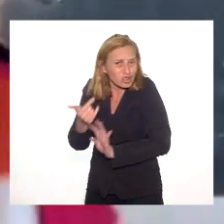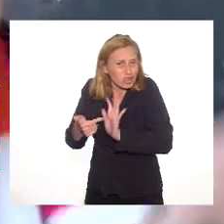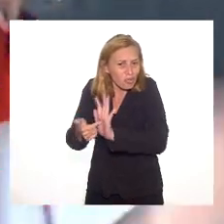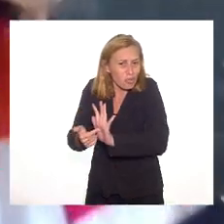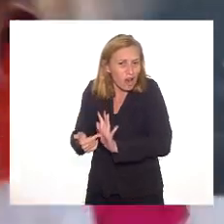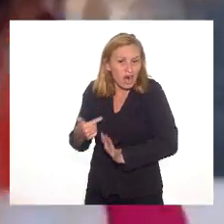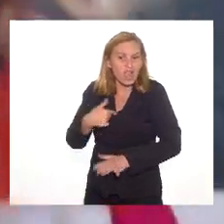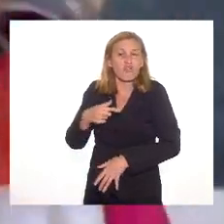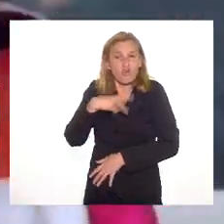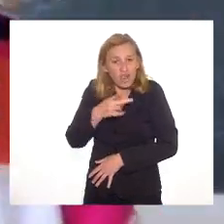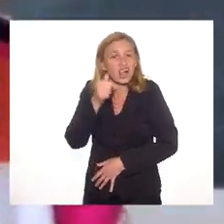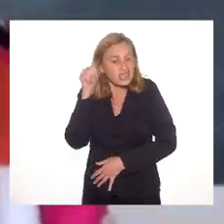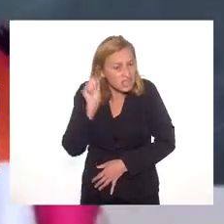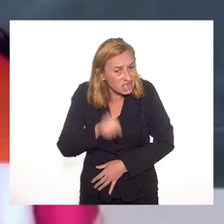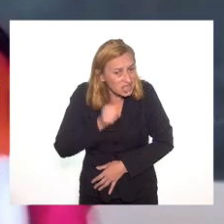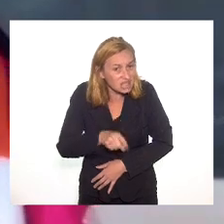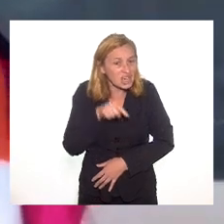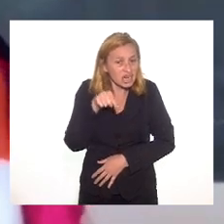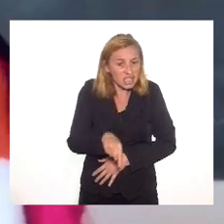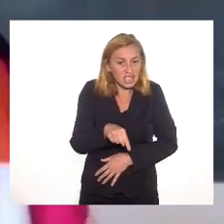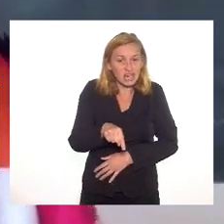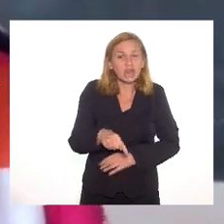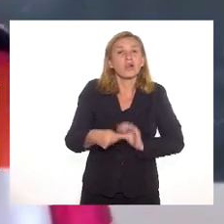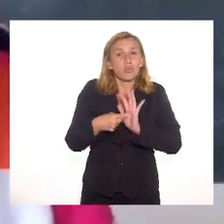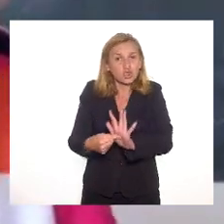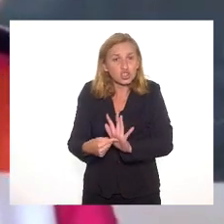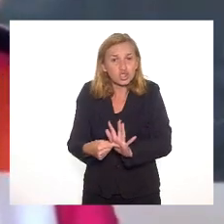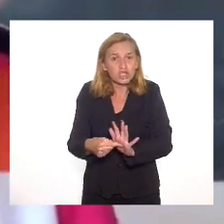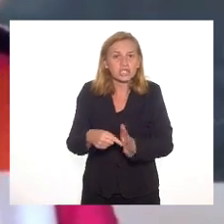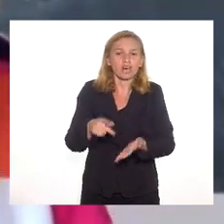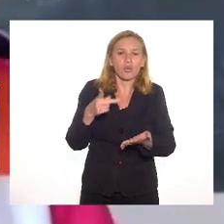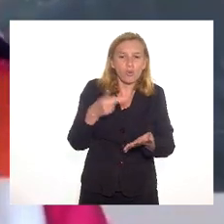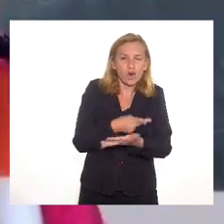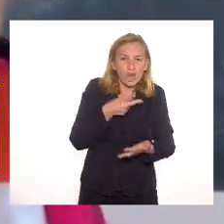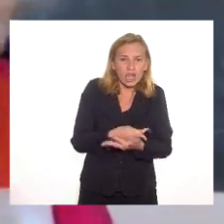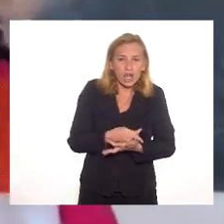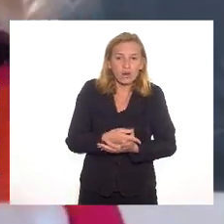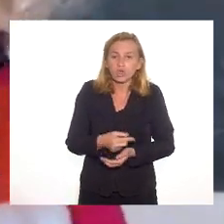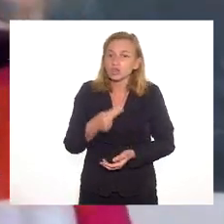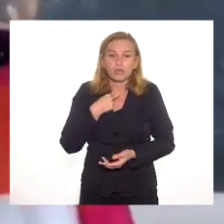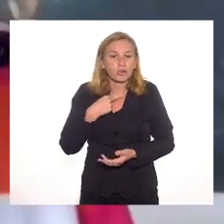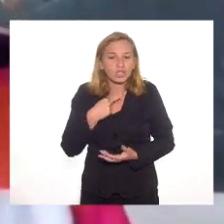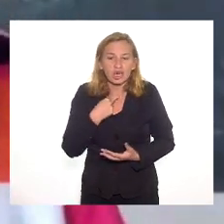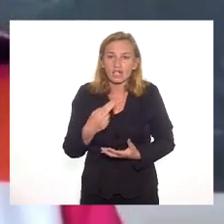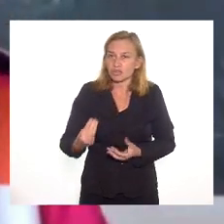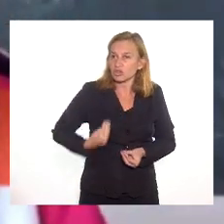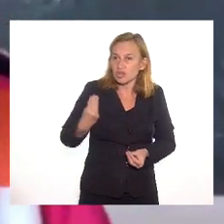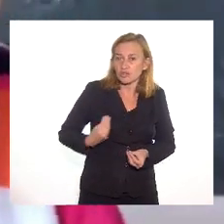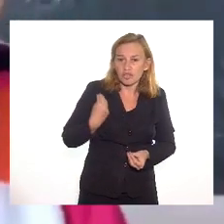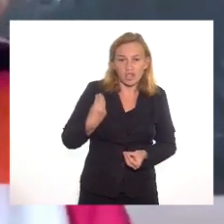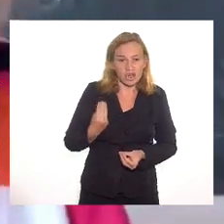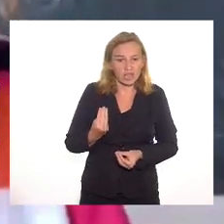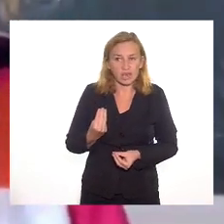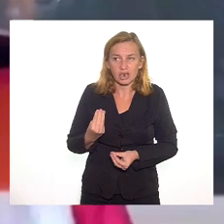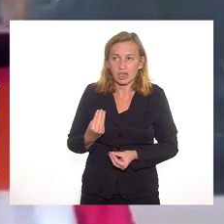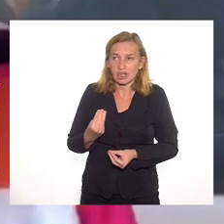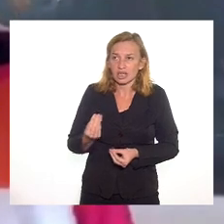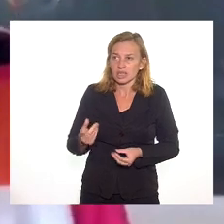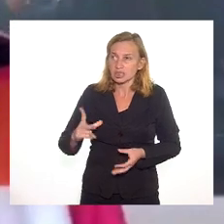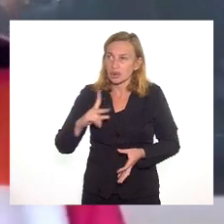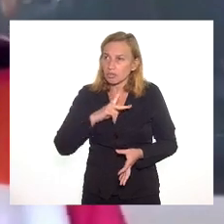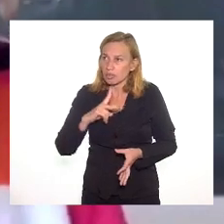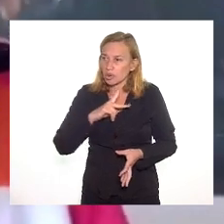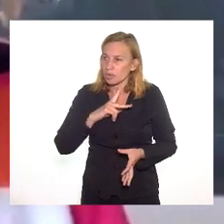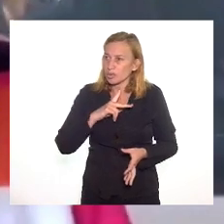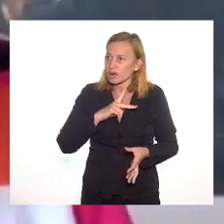Eu vou trazer, sim, aqui para o parlamento o incômodo dessa situação, porque não podemos viver encastelado na nossa própria